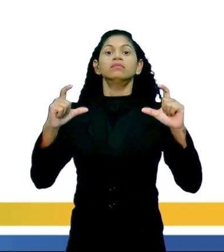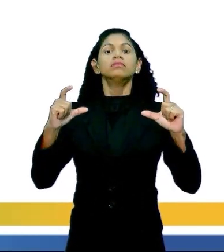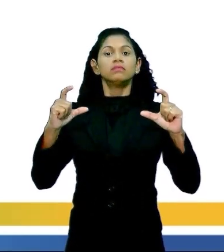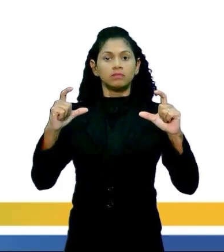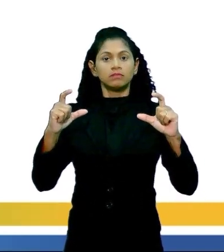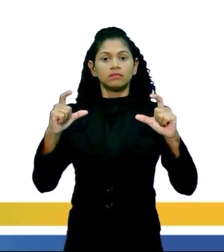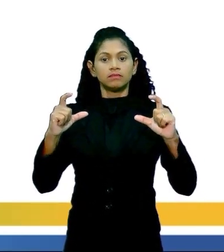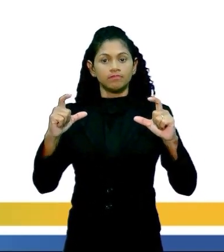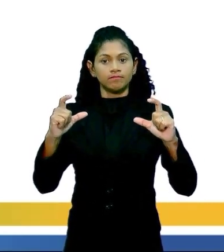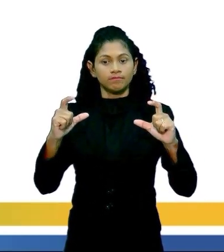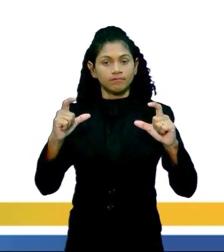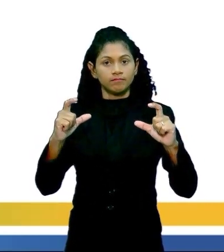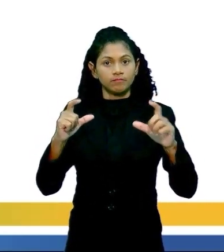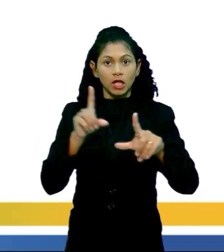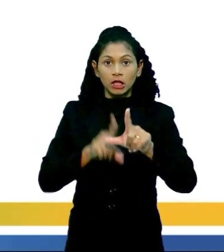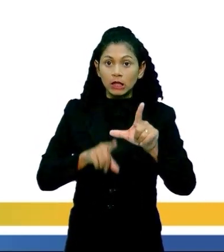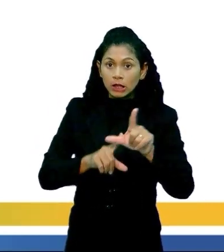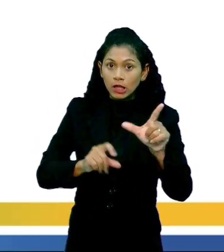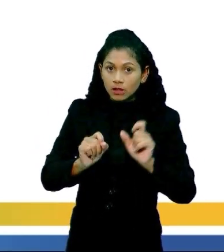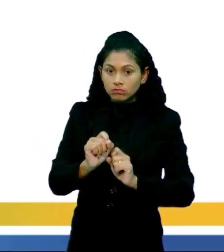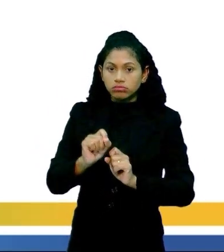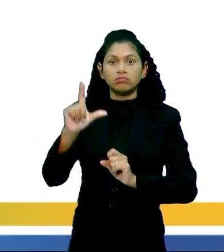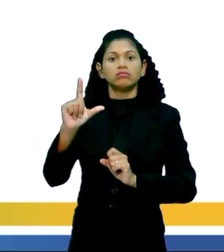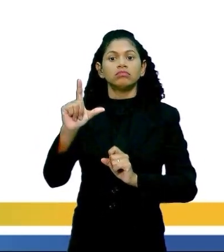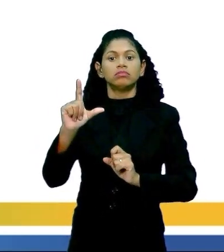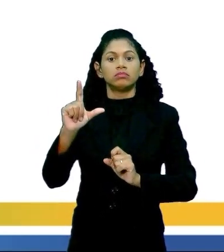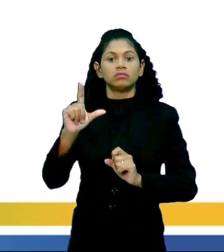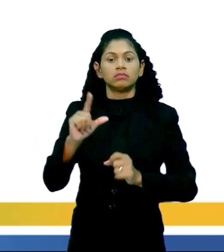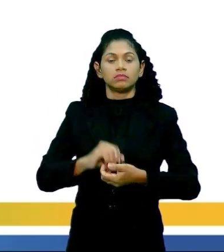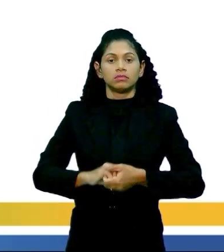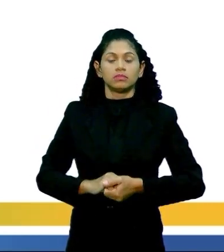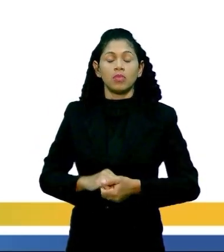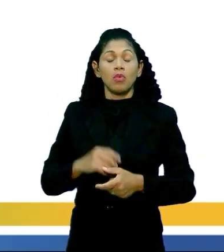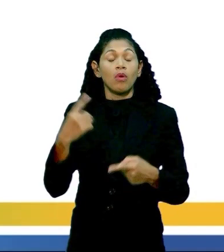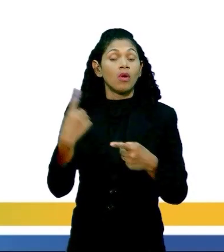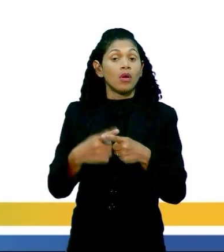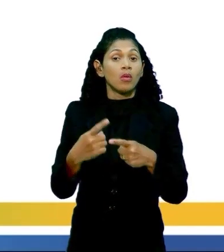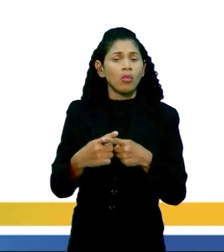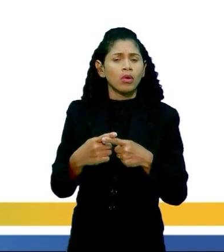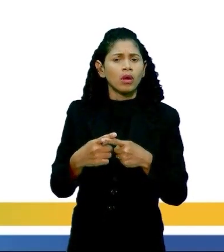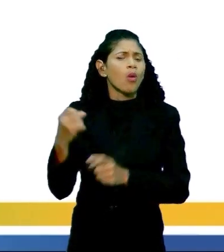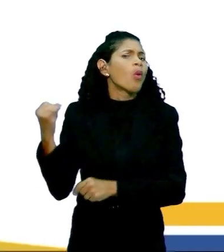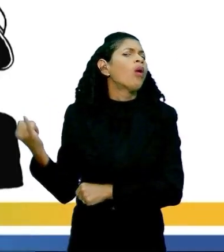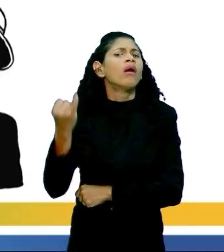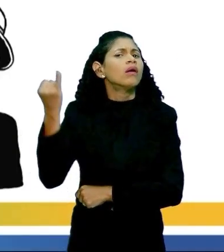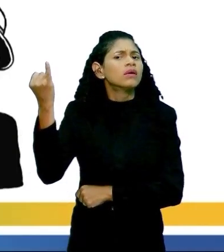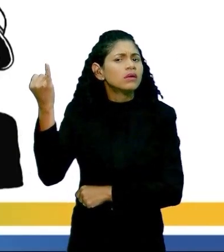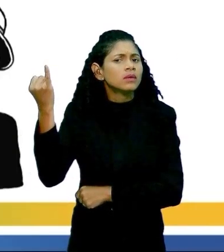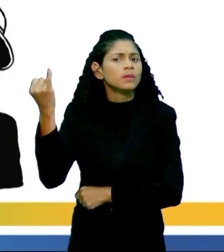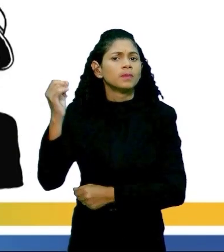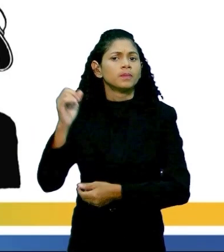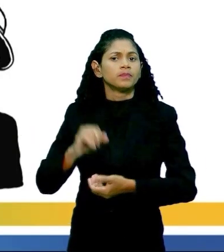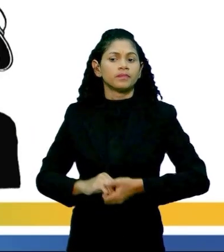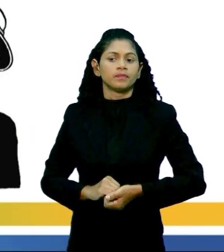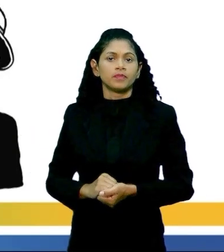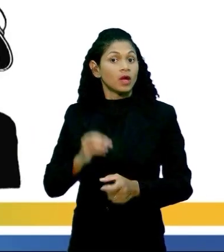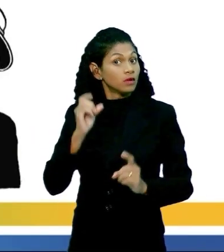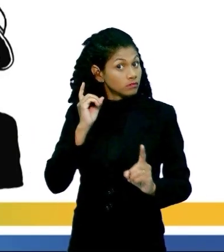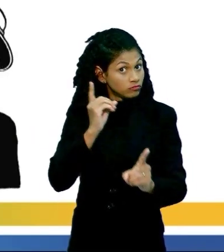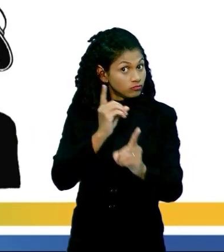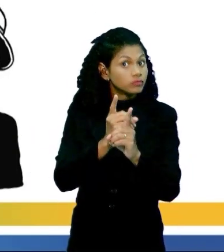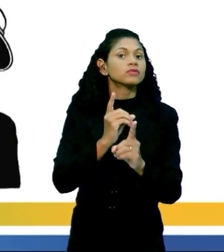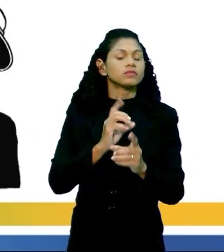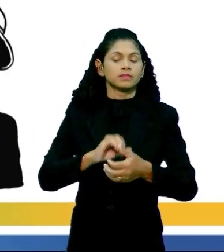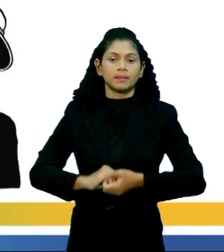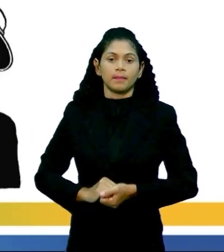Em negrito, em fonte maior. Por quê? Qual a importância disso, né? A gente vai já descobrir. Então, ele diz